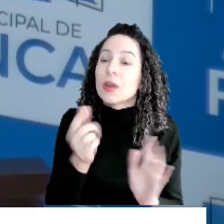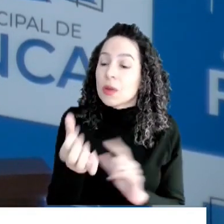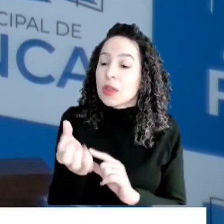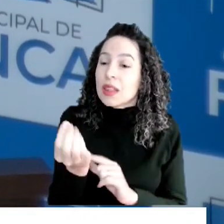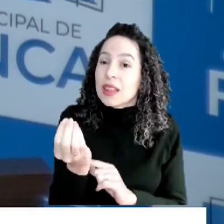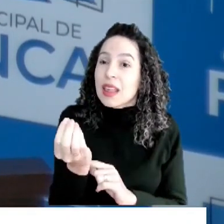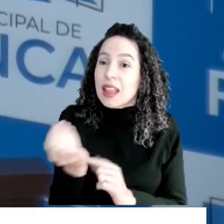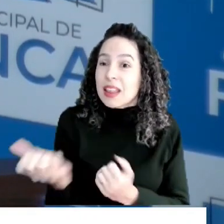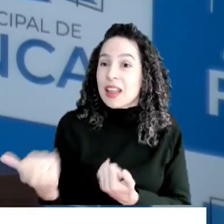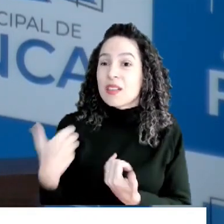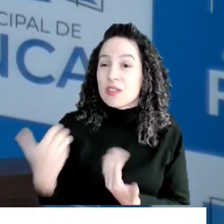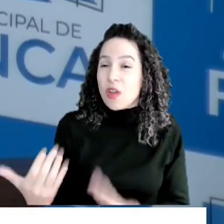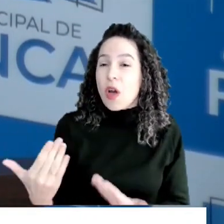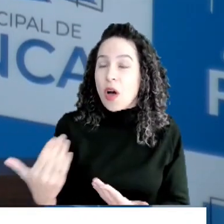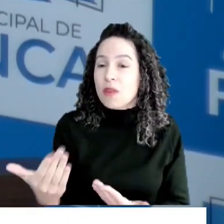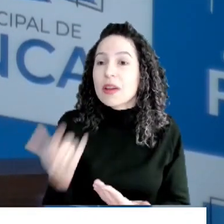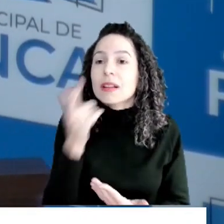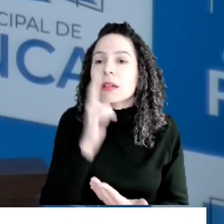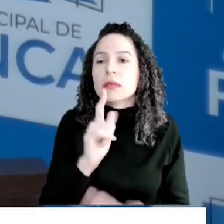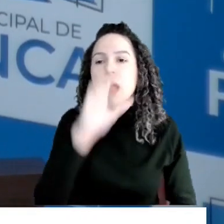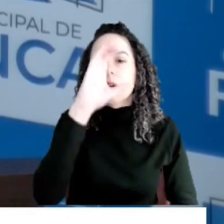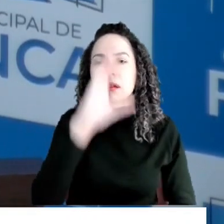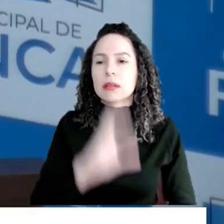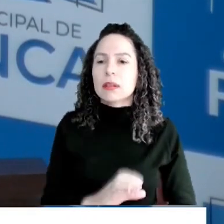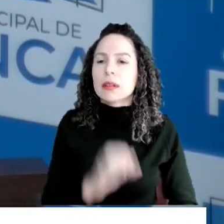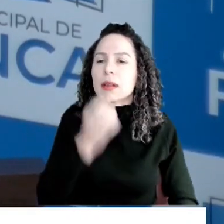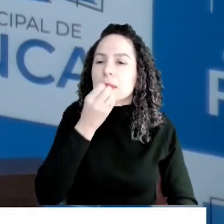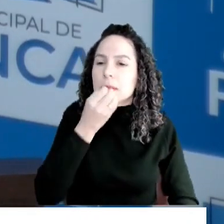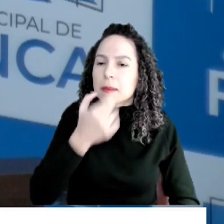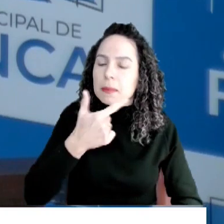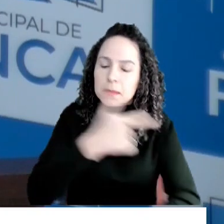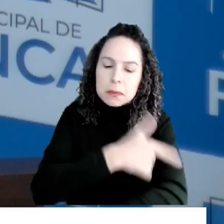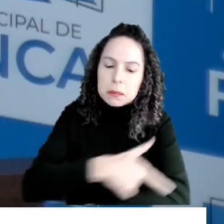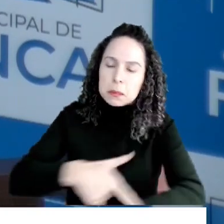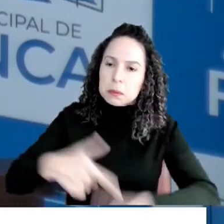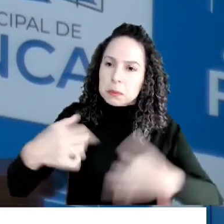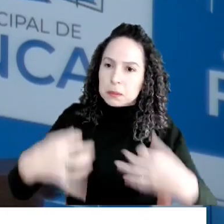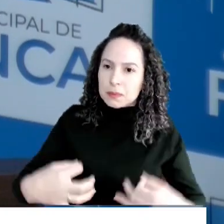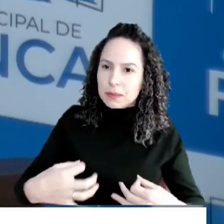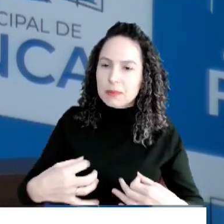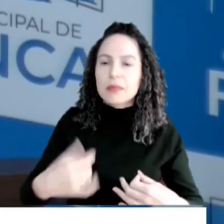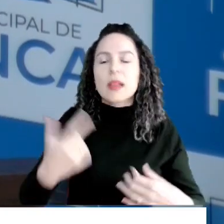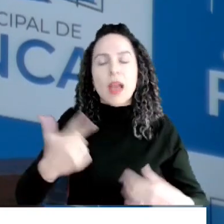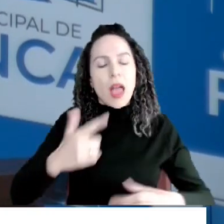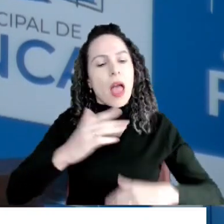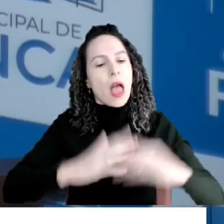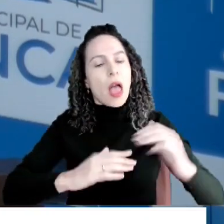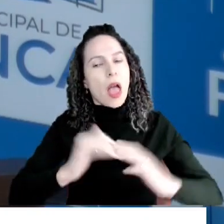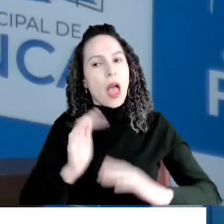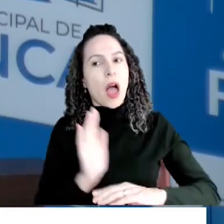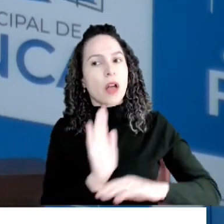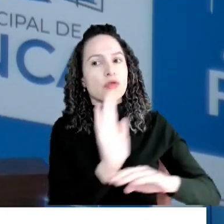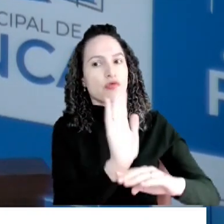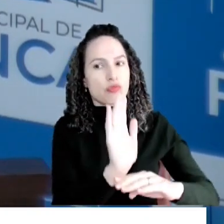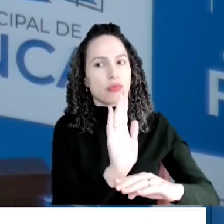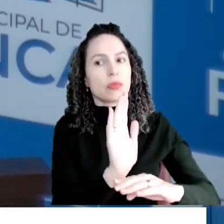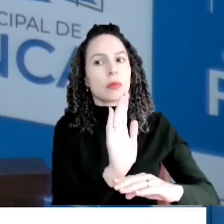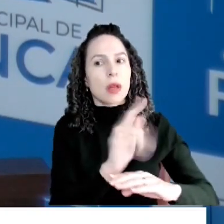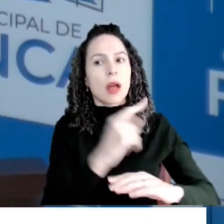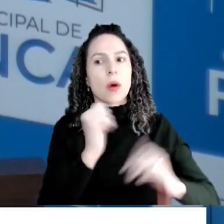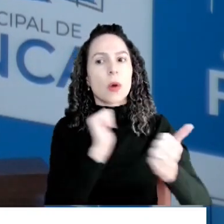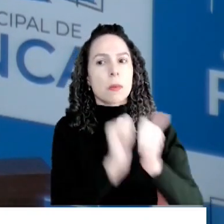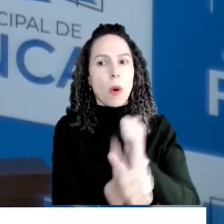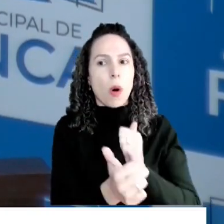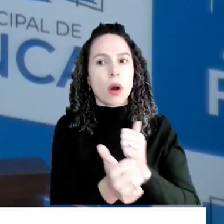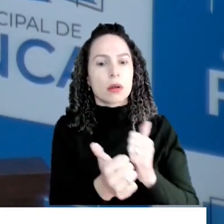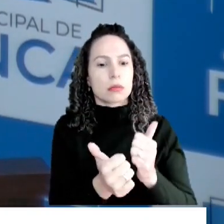como cidadãos de bem. E essa é a capacidade que o esporte tem de promover a formação do